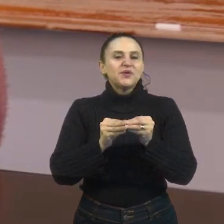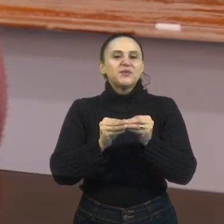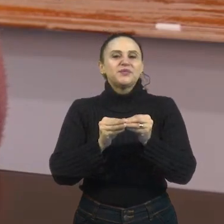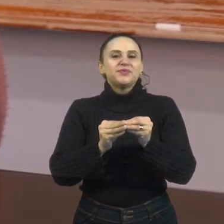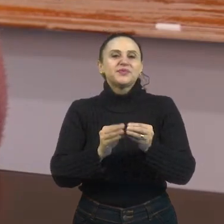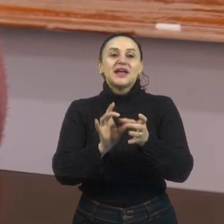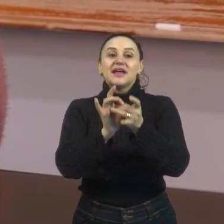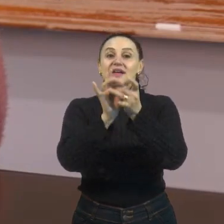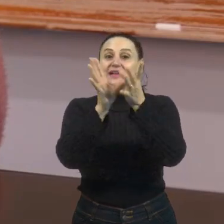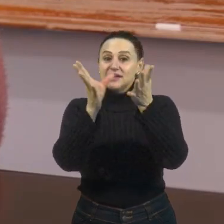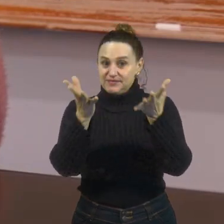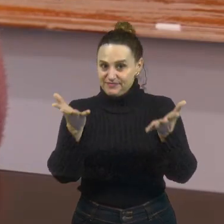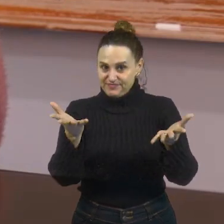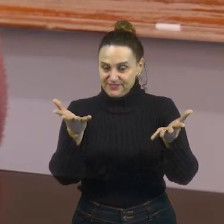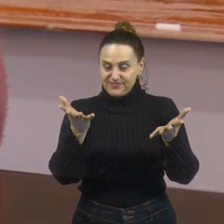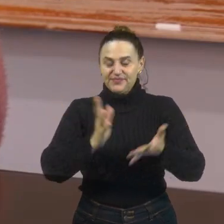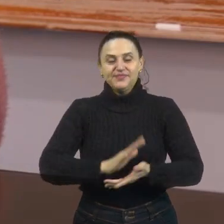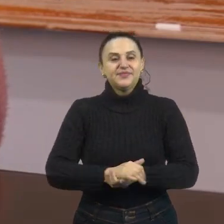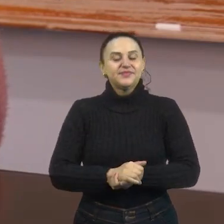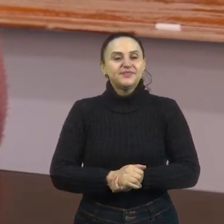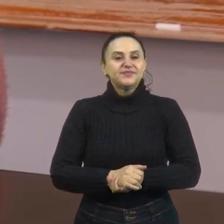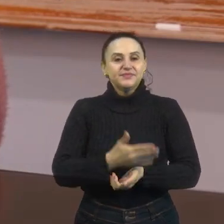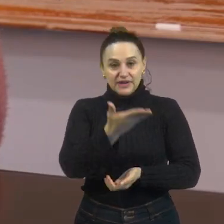vocês, foi